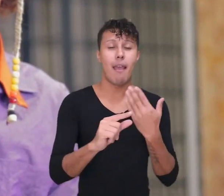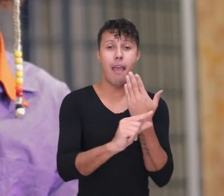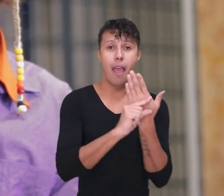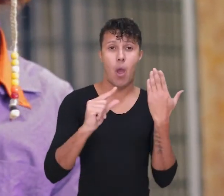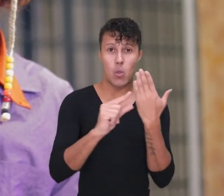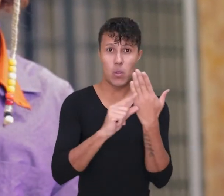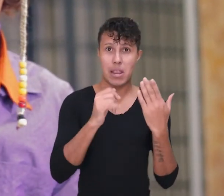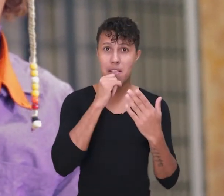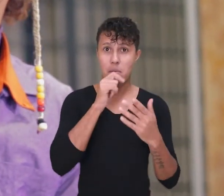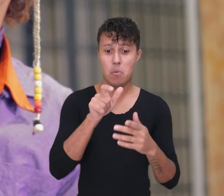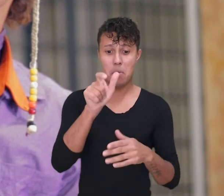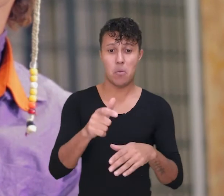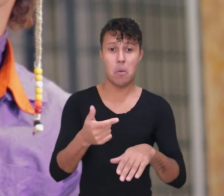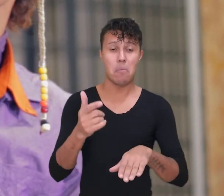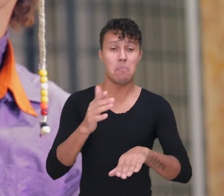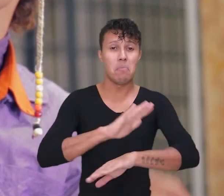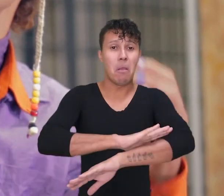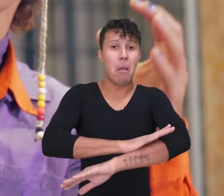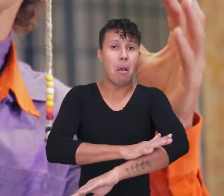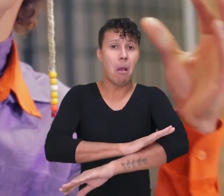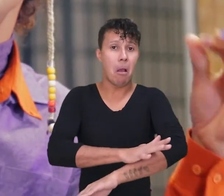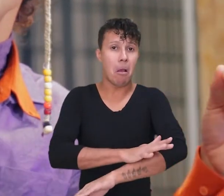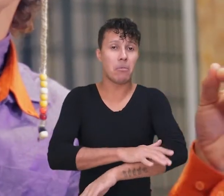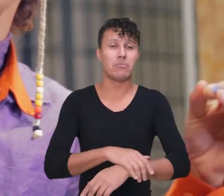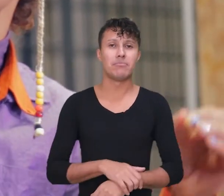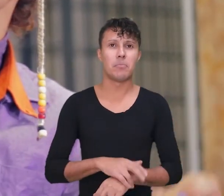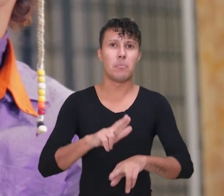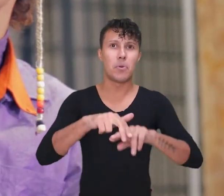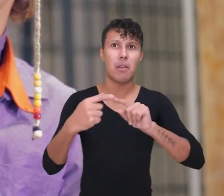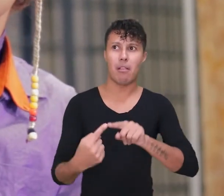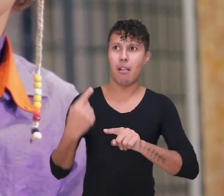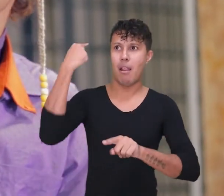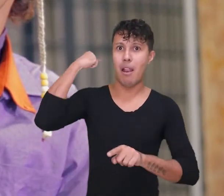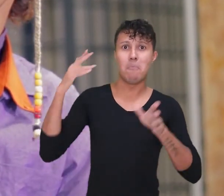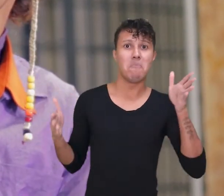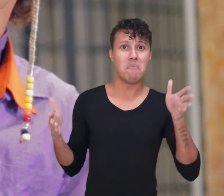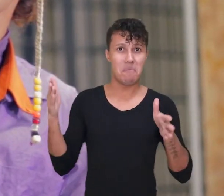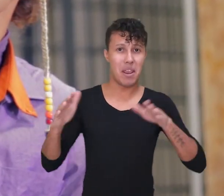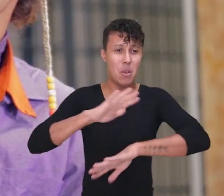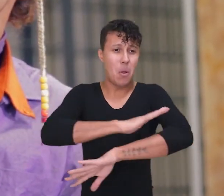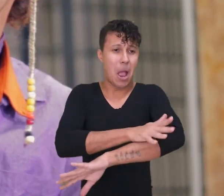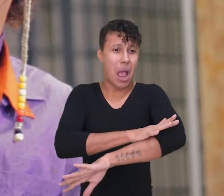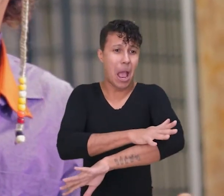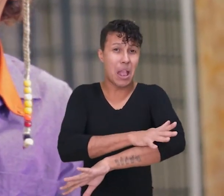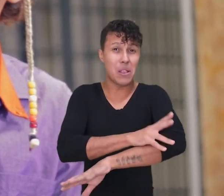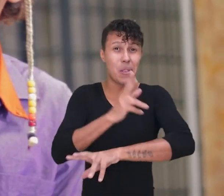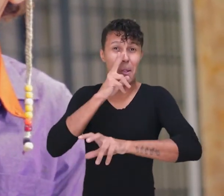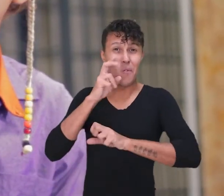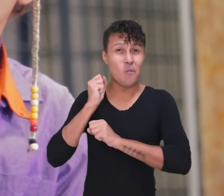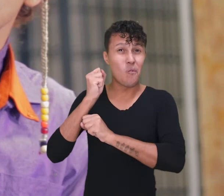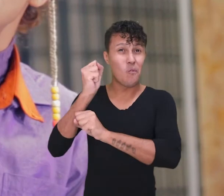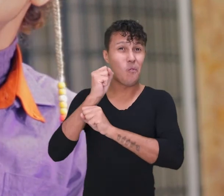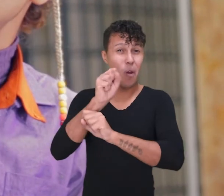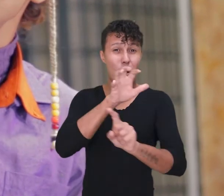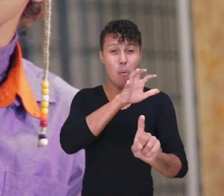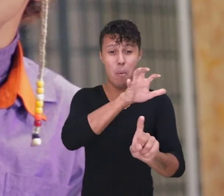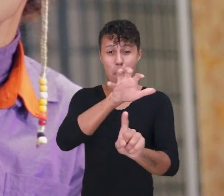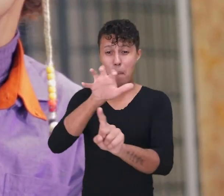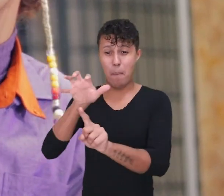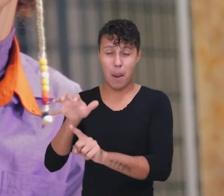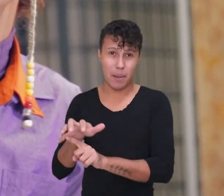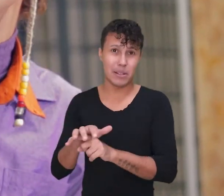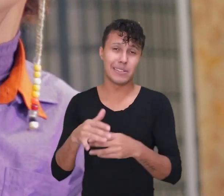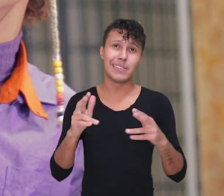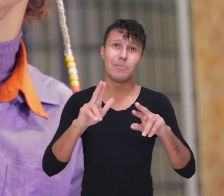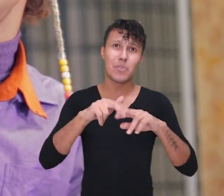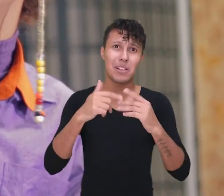foram racistas, que estavam numa época onde o racismo era muito intenso, a gente vai ver